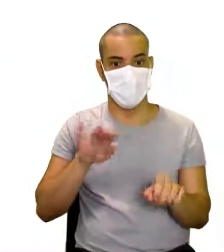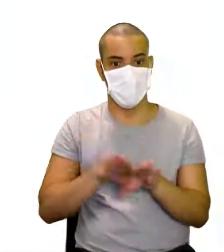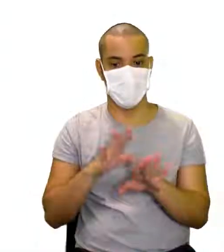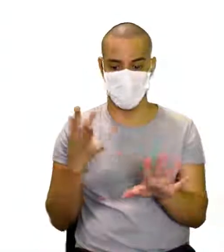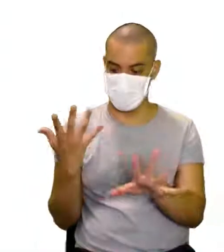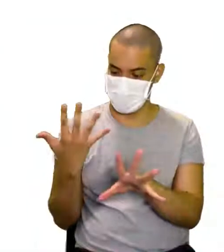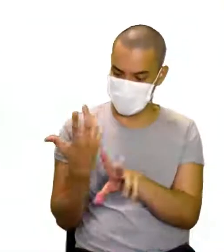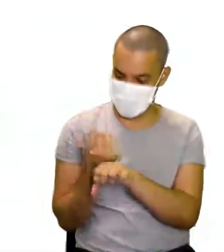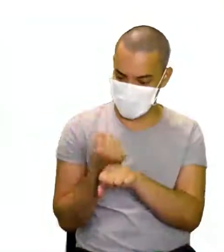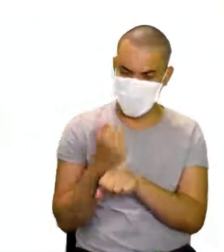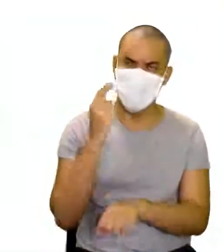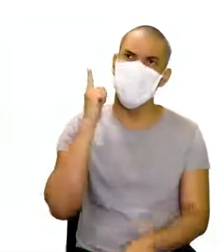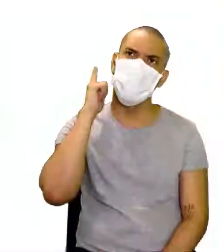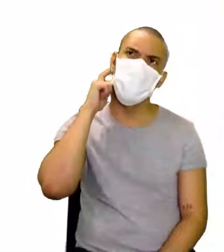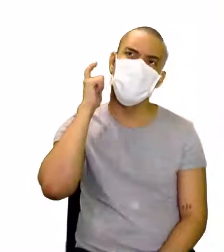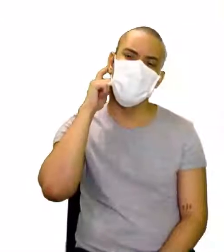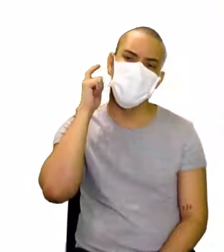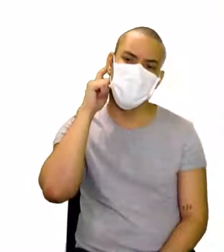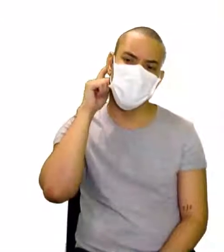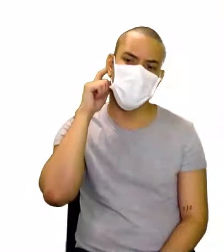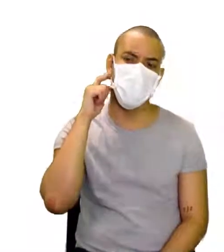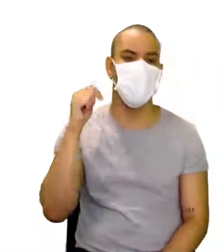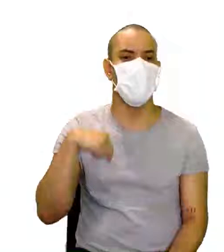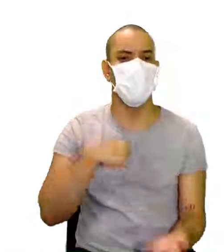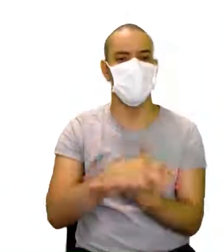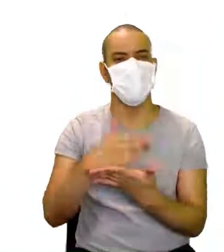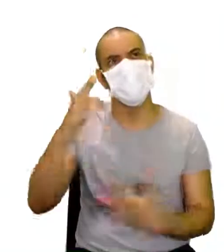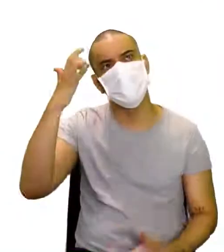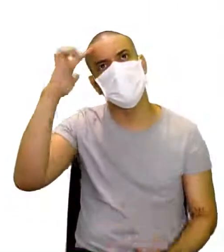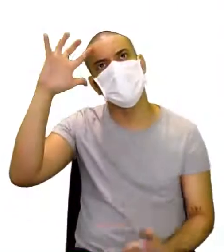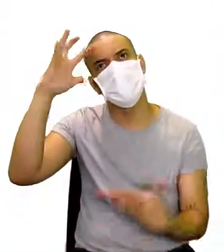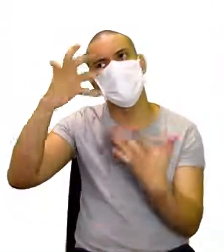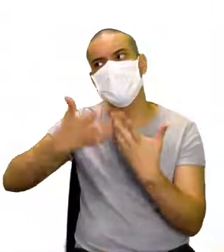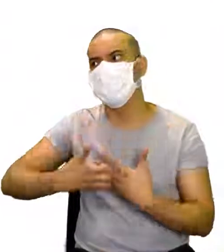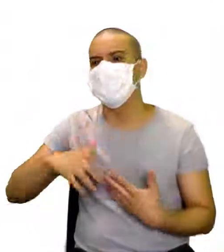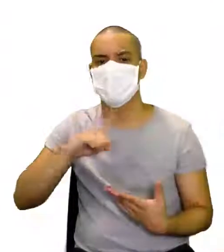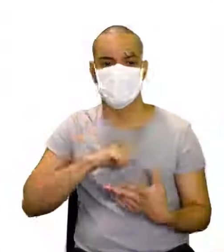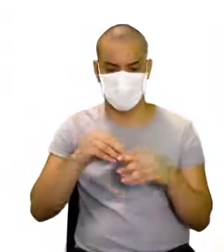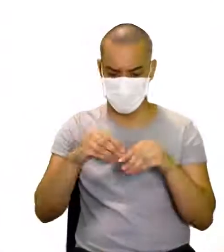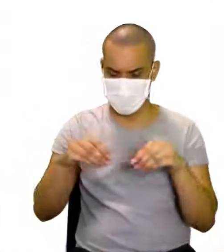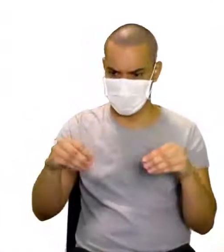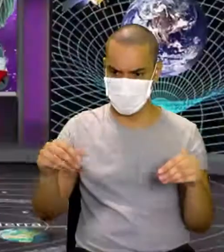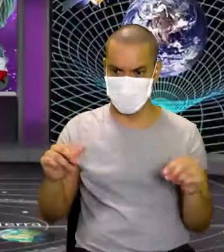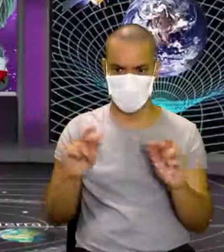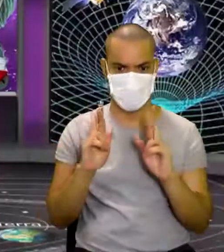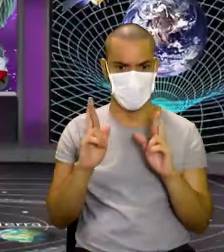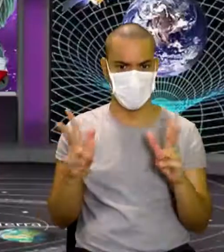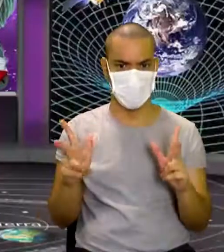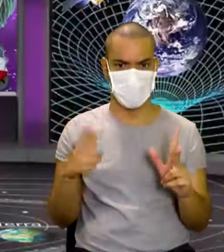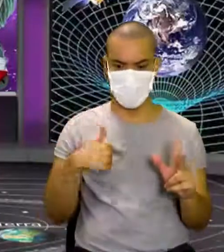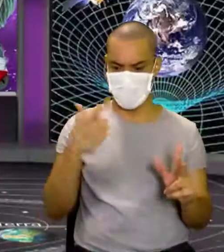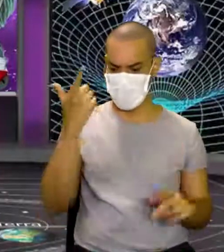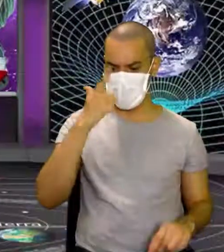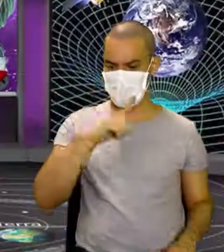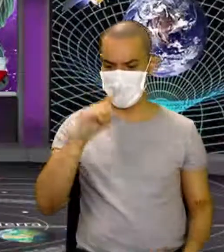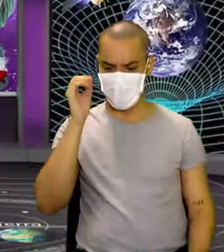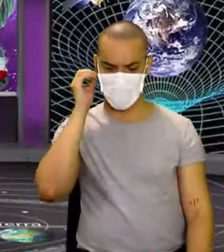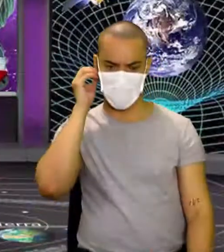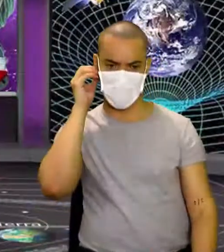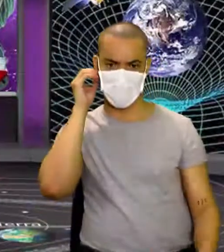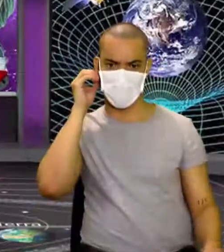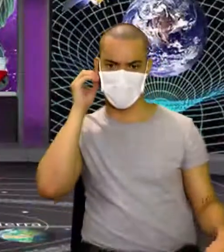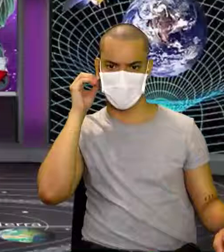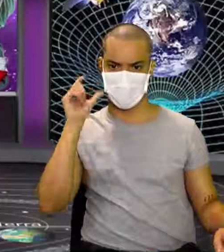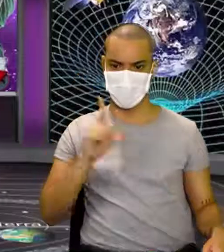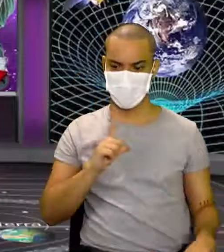atraírem. Então ele começou a perceber lá, nossa, tem umas pedrinhas que são diferentes das outras e elas conseguem aí atrair